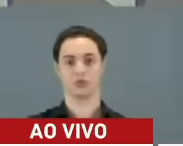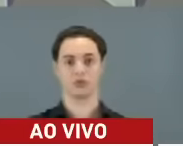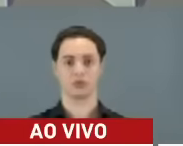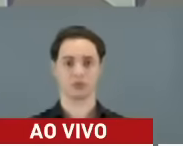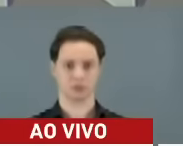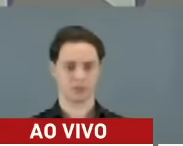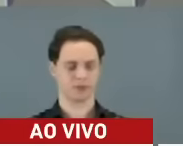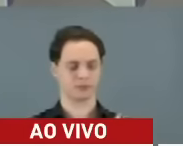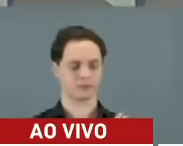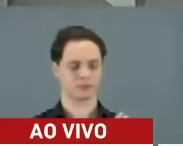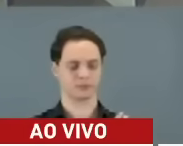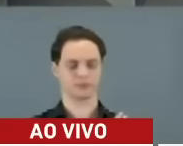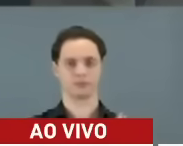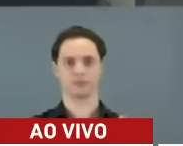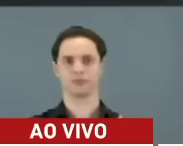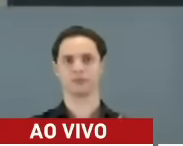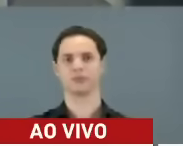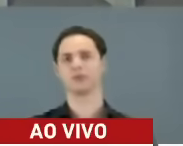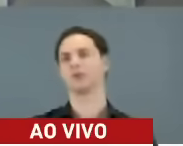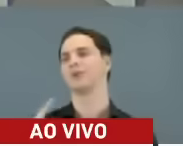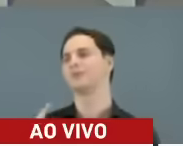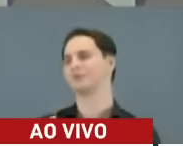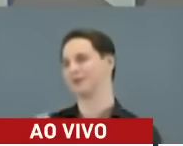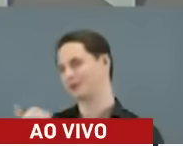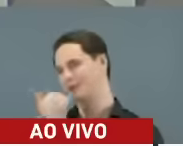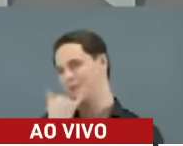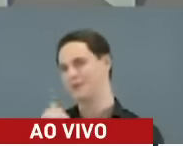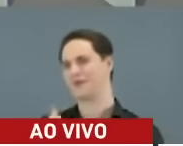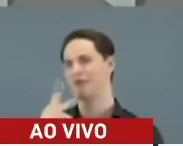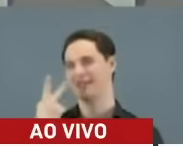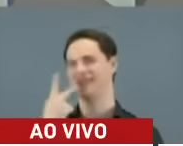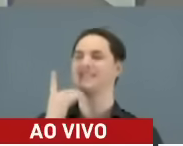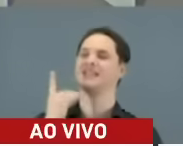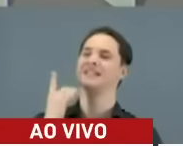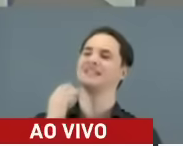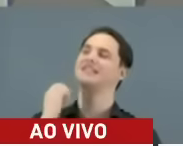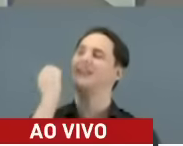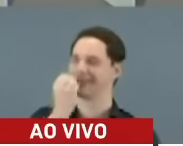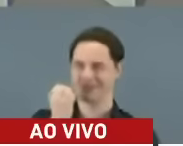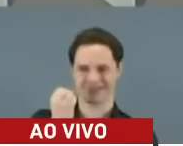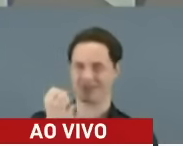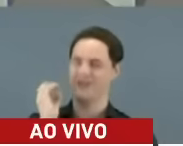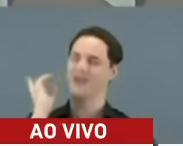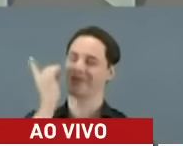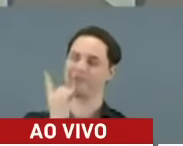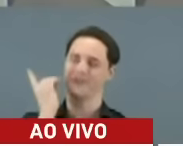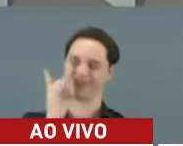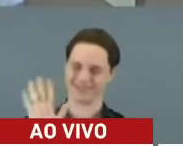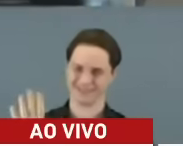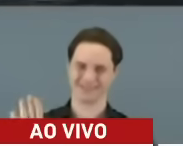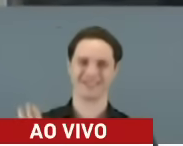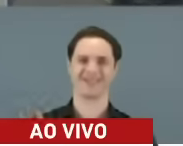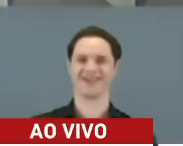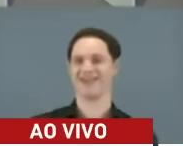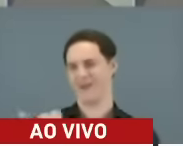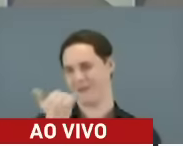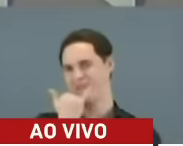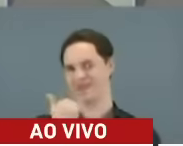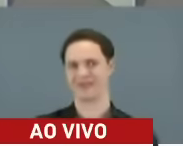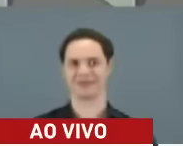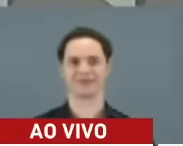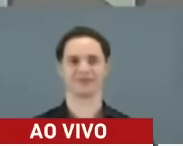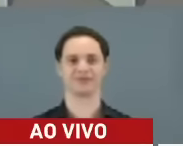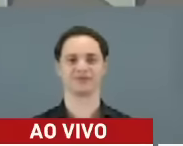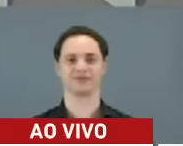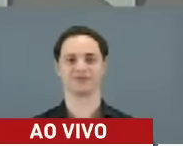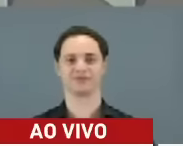Deputado Rubem. É porque eu tenho bom, o deputado Arthur Maia agora, coletando os nomes dos parlamentares que devem